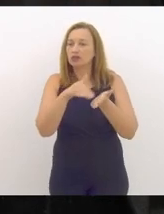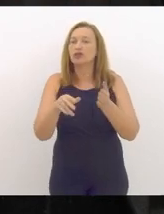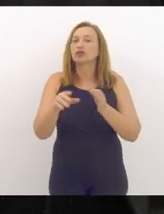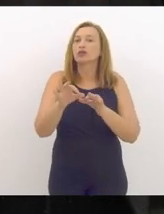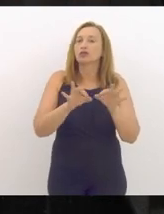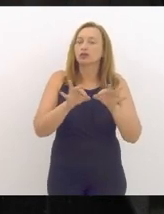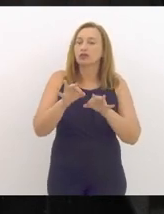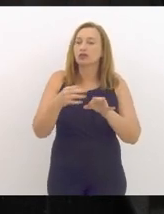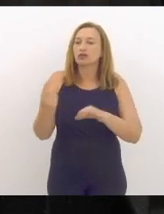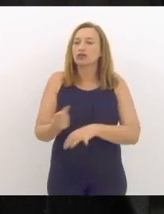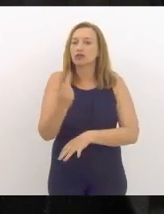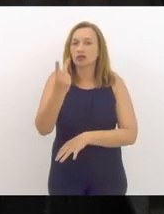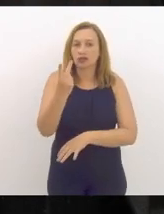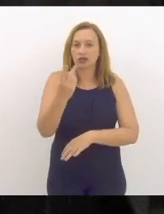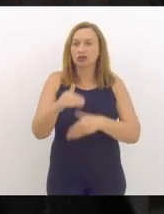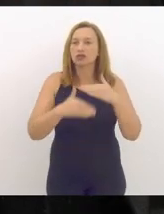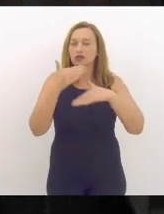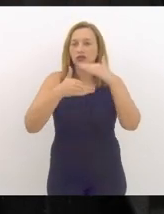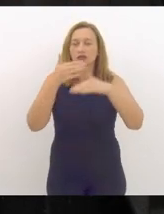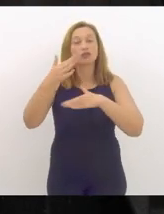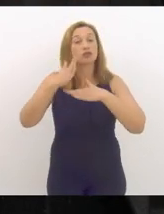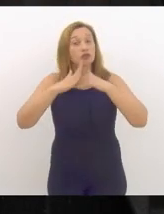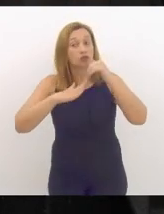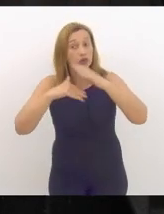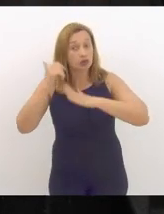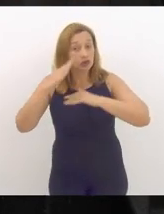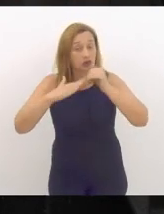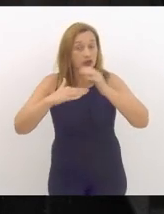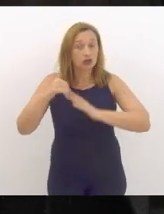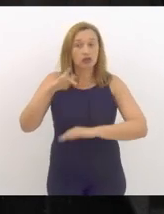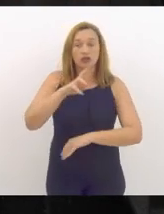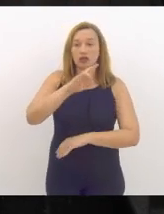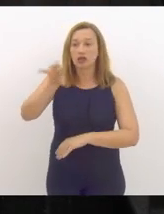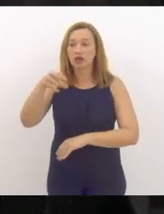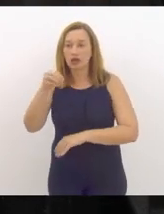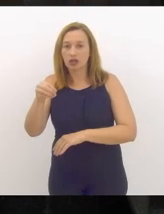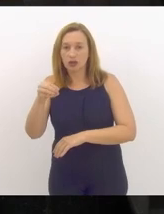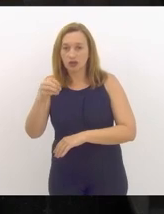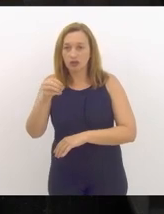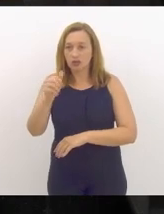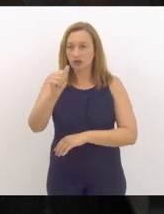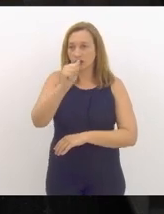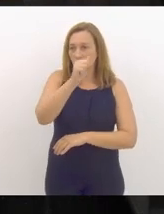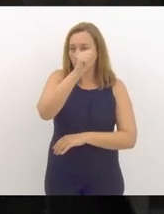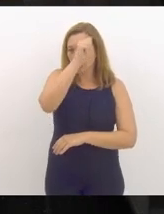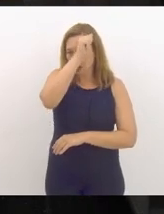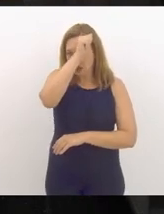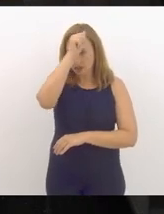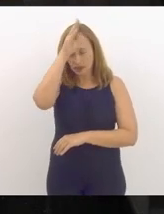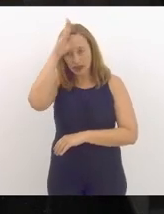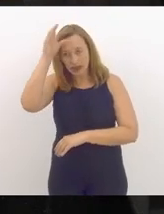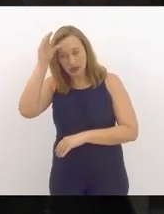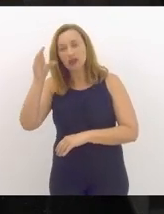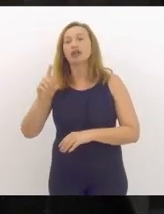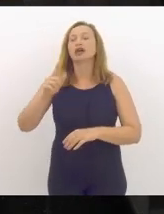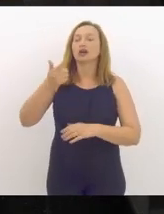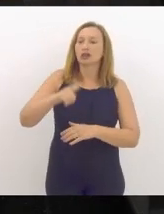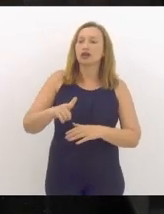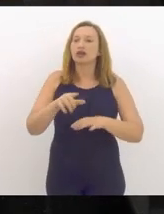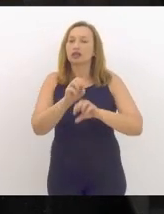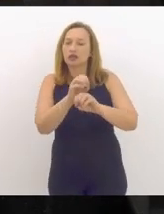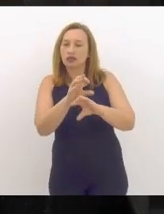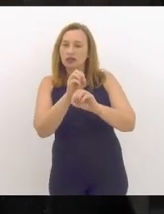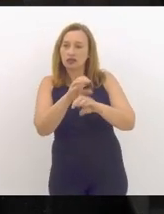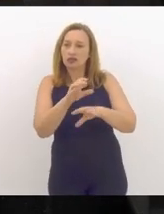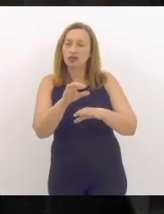projeto de valorização e desenvolvimento profissional, Programa Rio Alfabetização, ainda com a educação, o